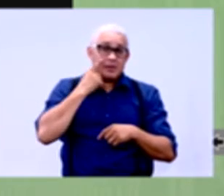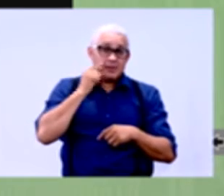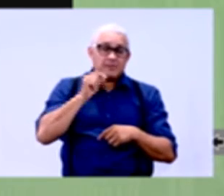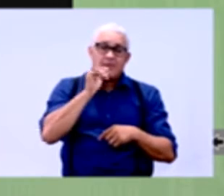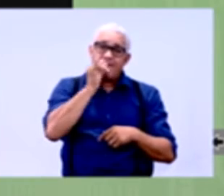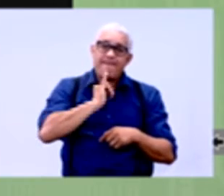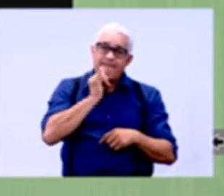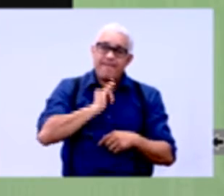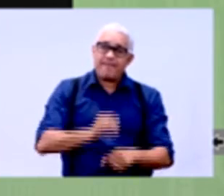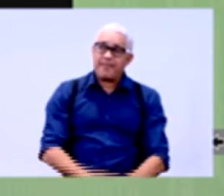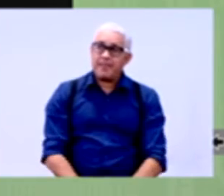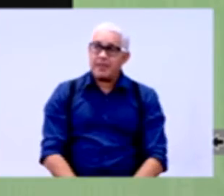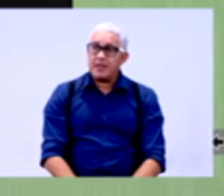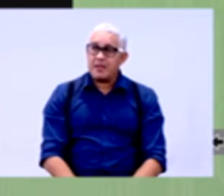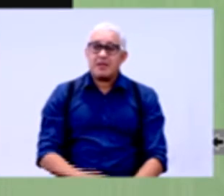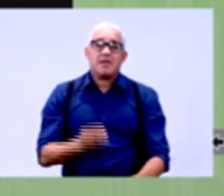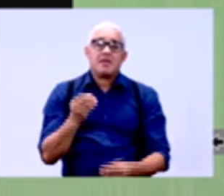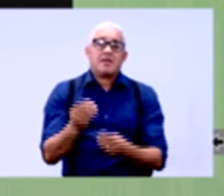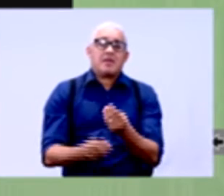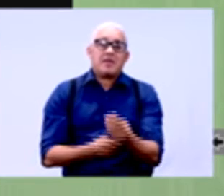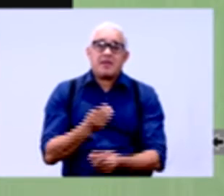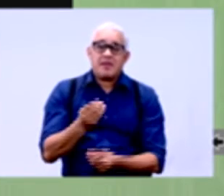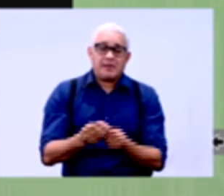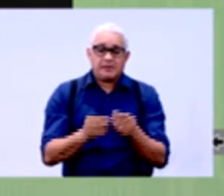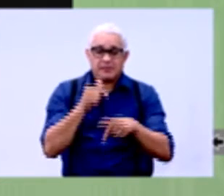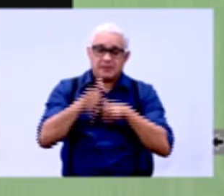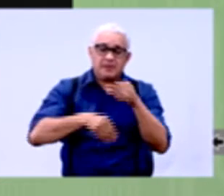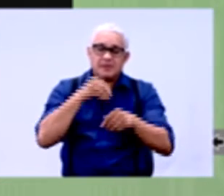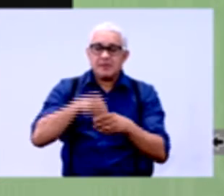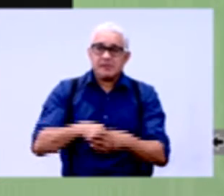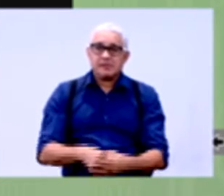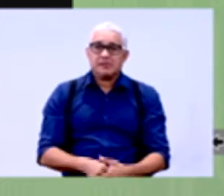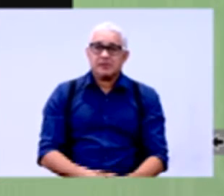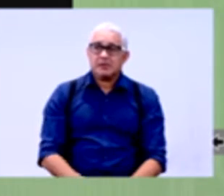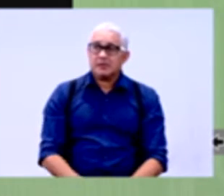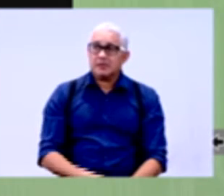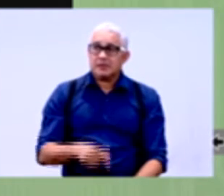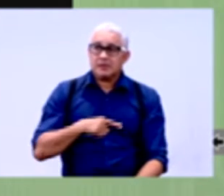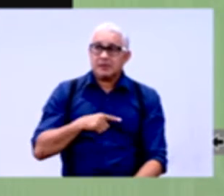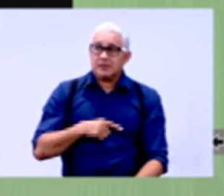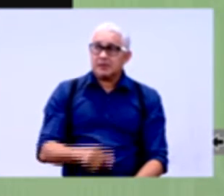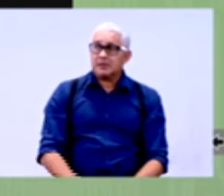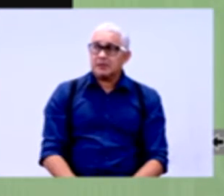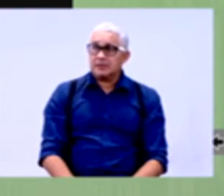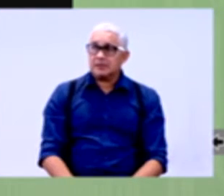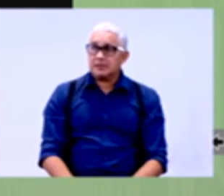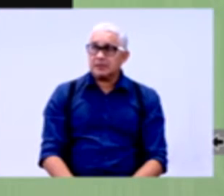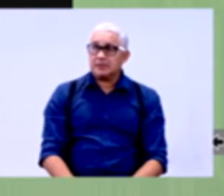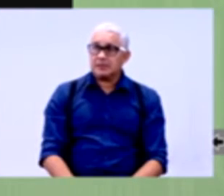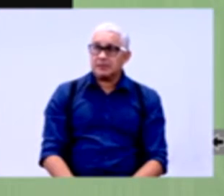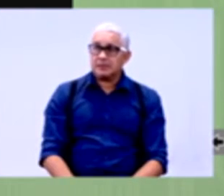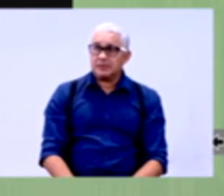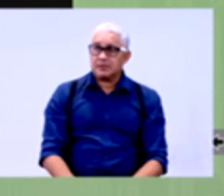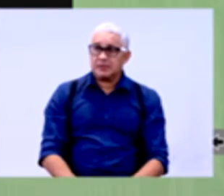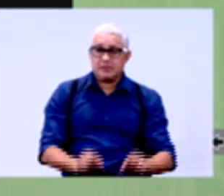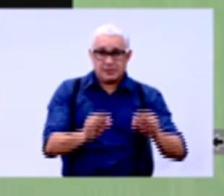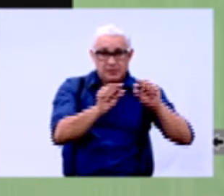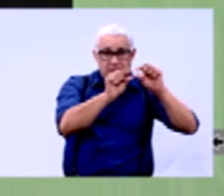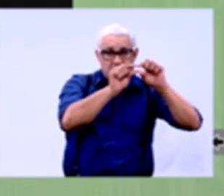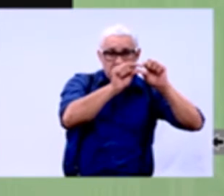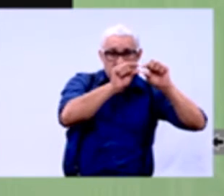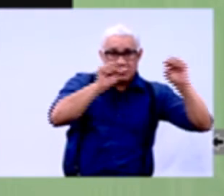exemplo de como isso funciona. Então, olha só, nós temos uma barrinha aqui, que estaria na camada